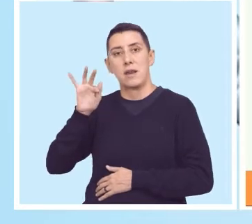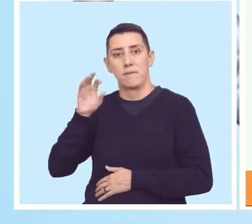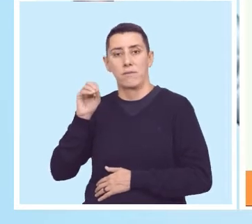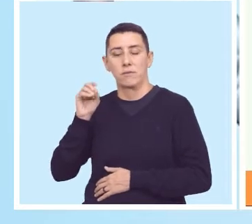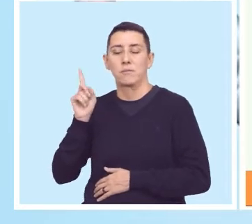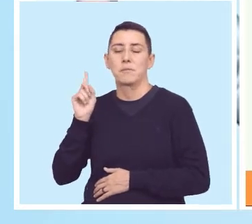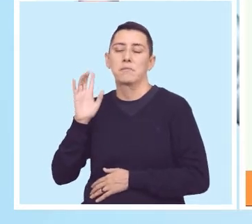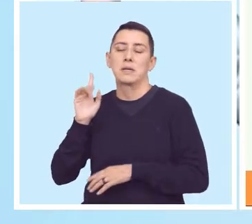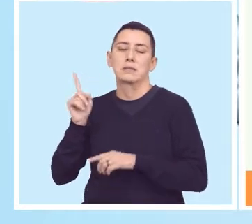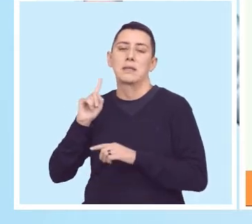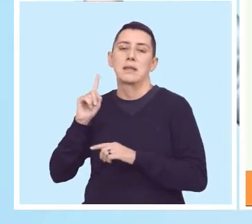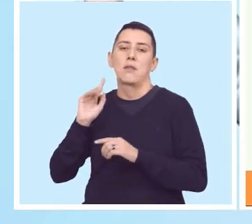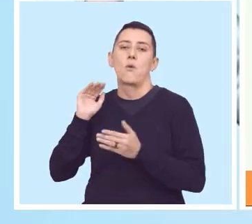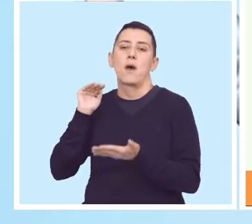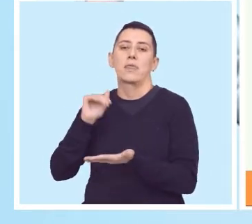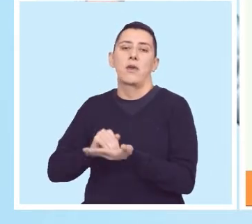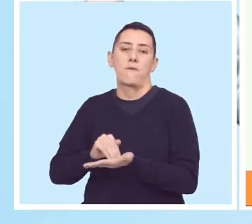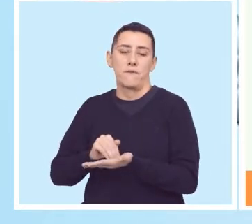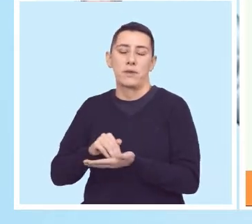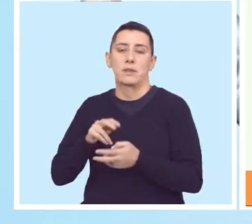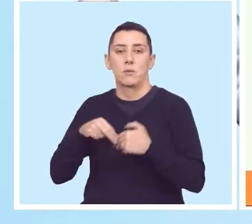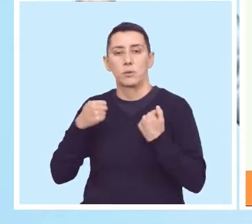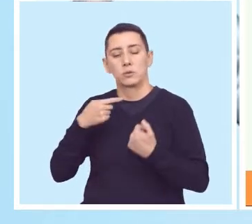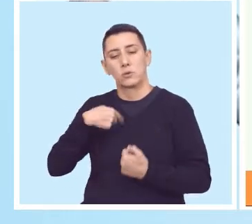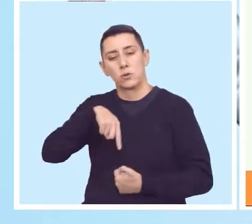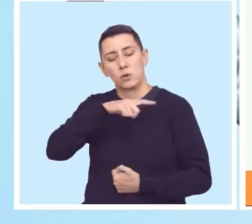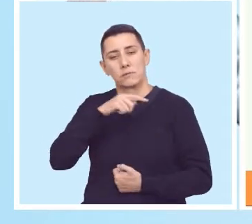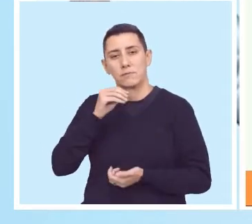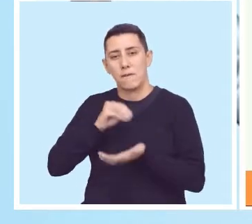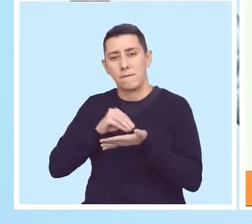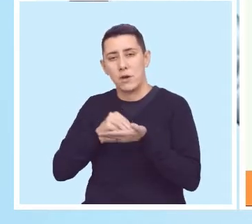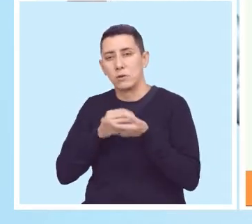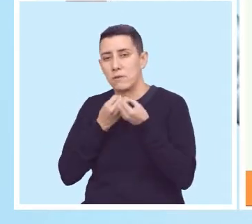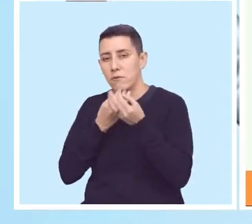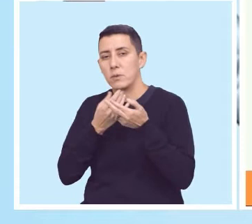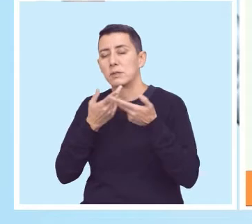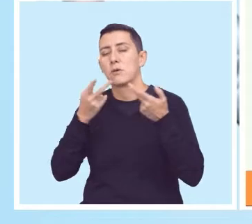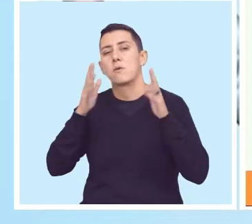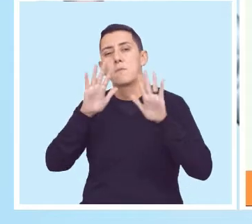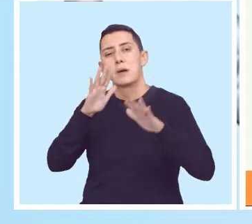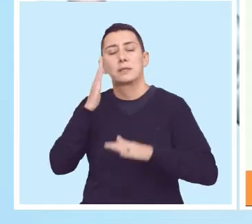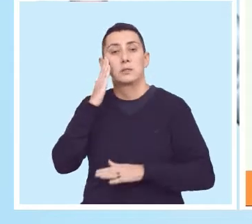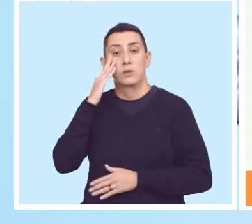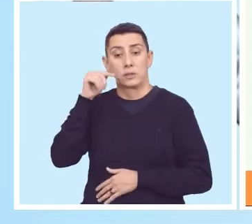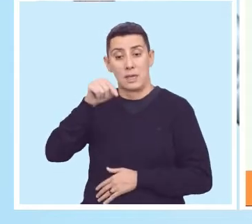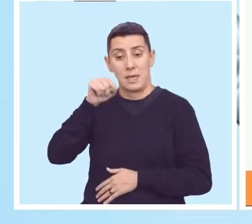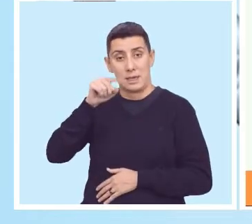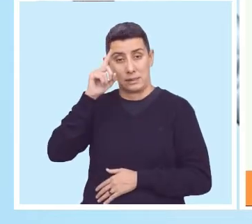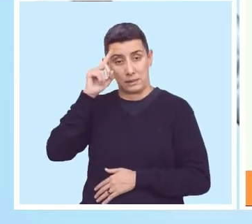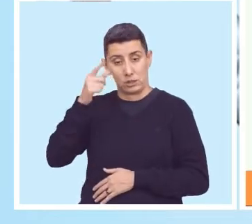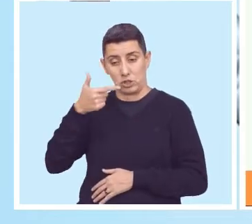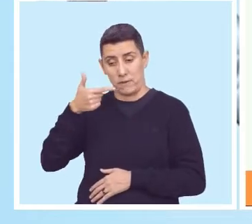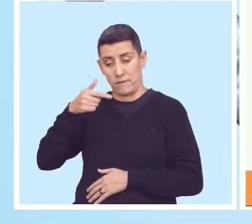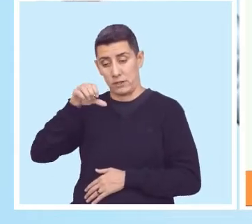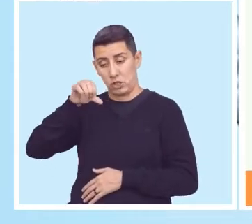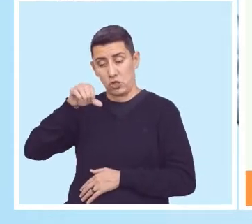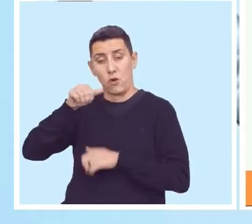nossas observações, provavelmente aqui, nesse dia 29 de setembro,